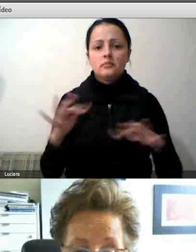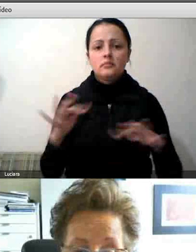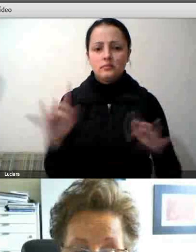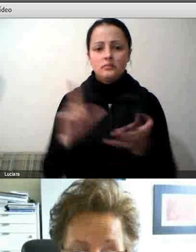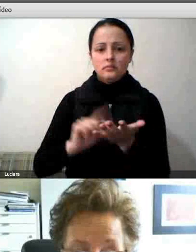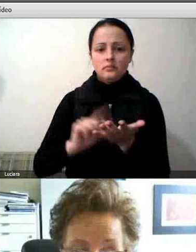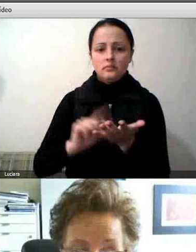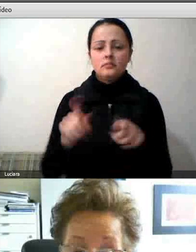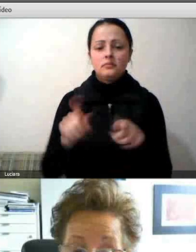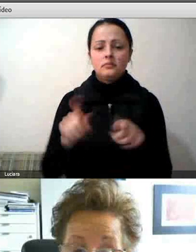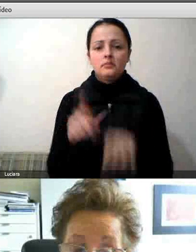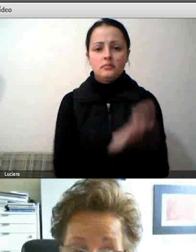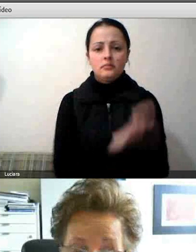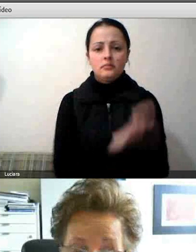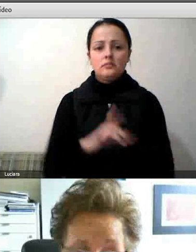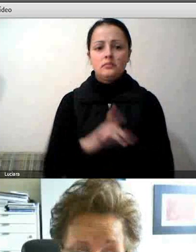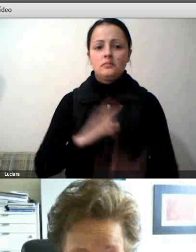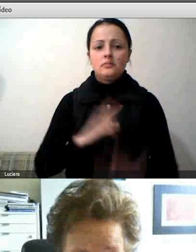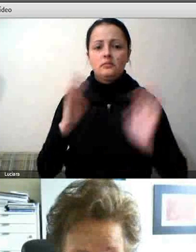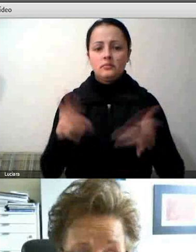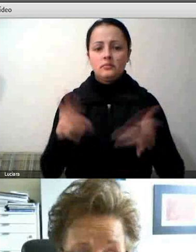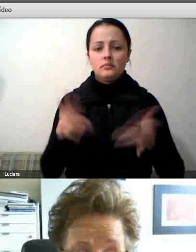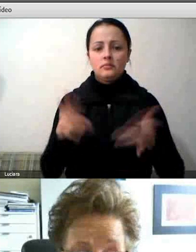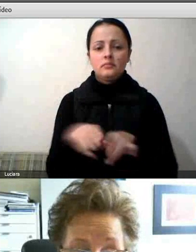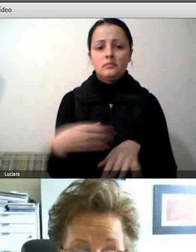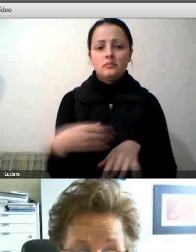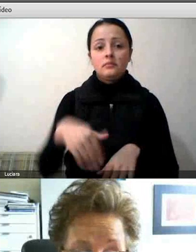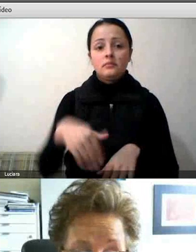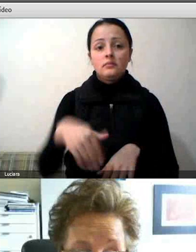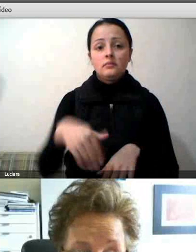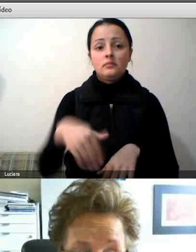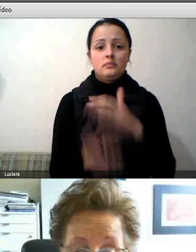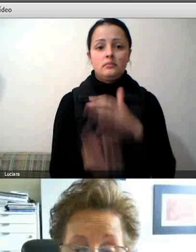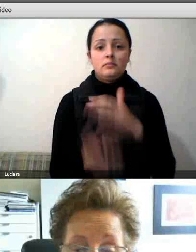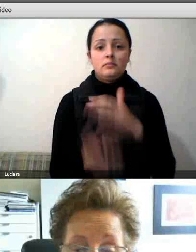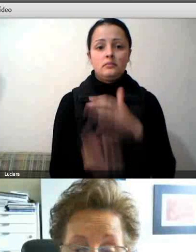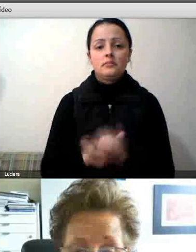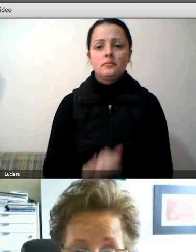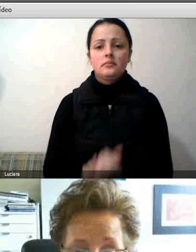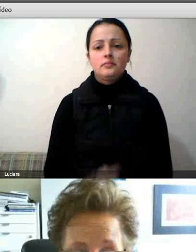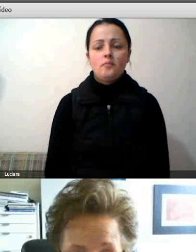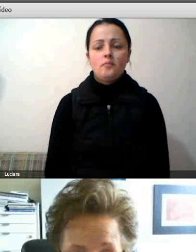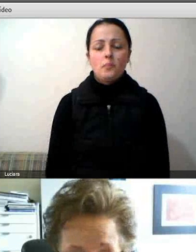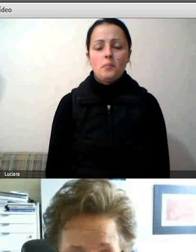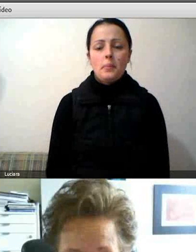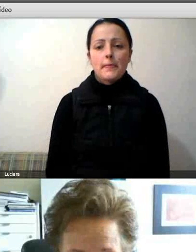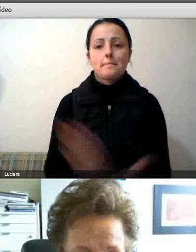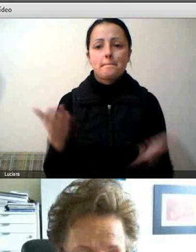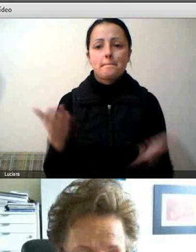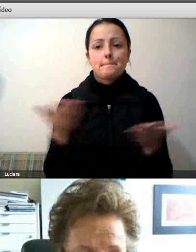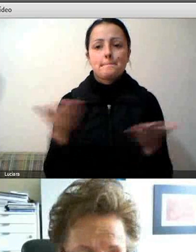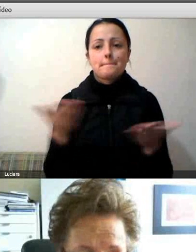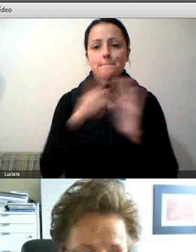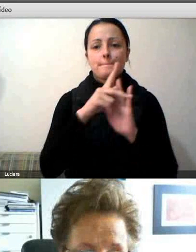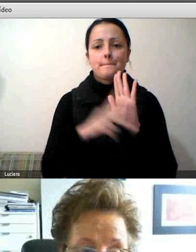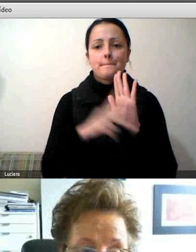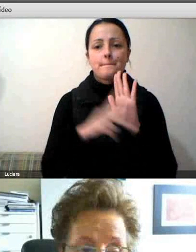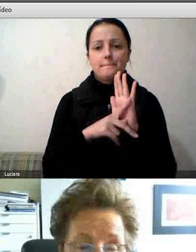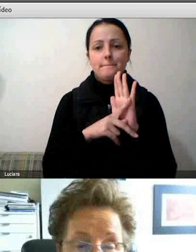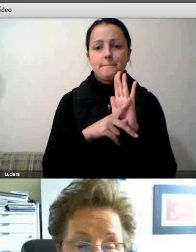também fomentar o uso das tecnologias digitais nos cursos existentes, nos novos cursos a serem criados.